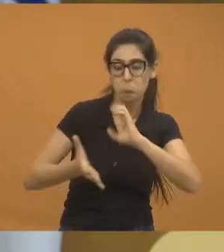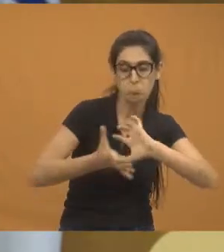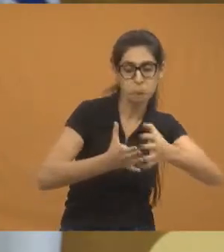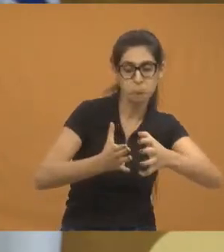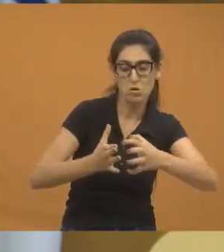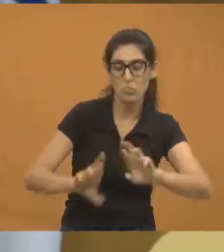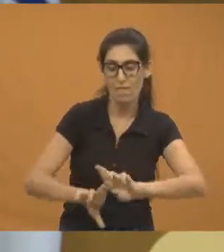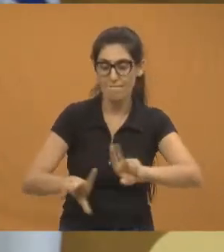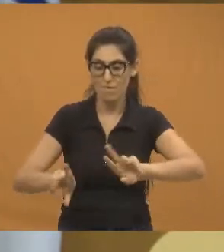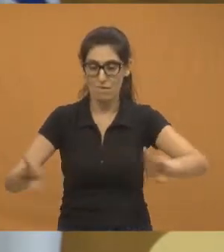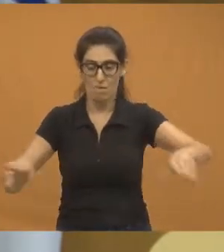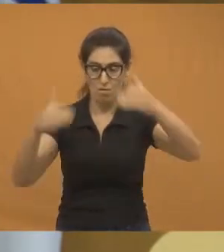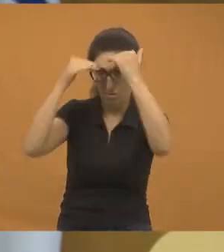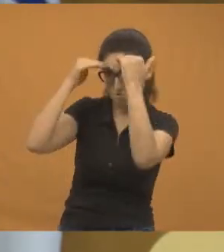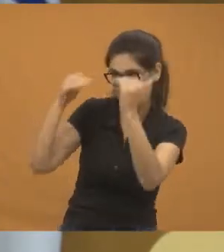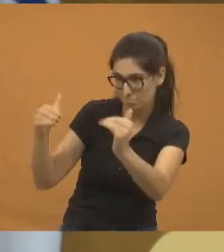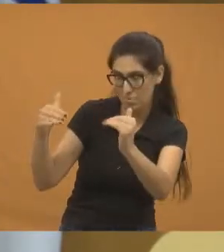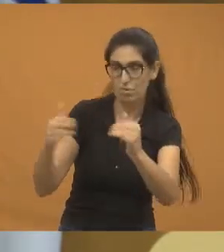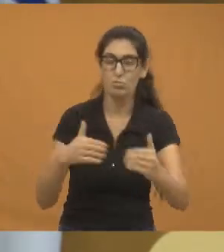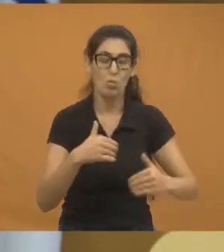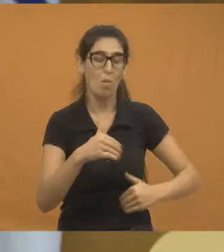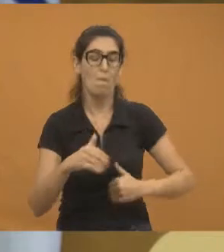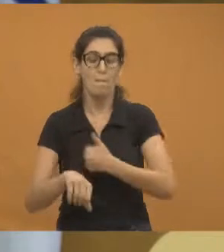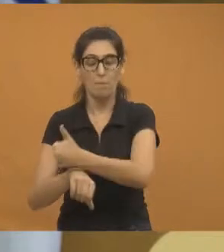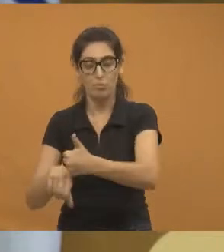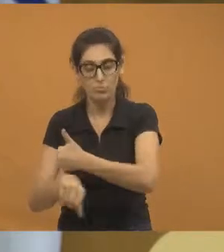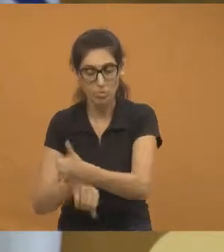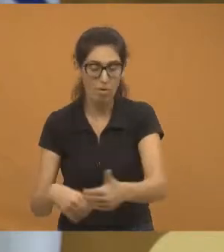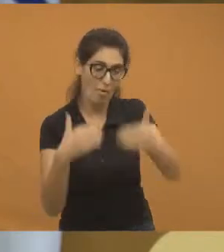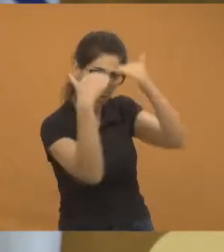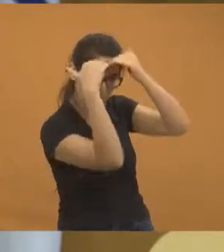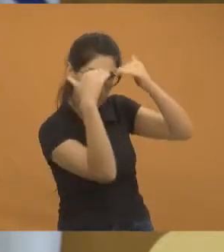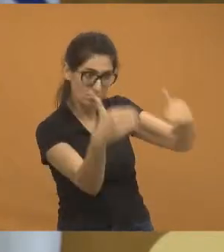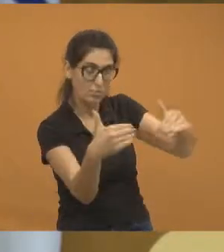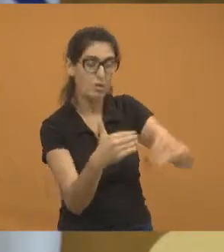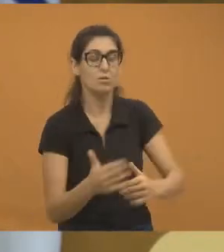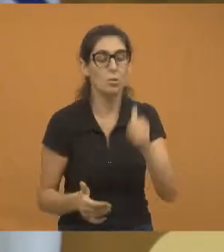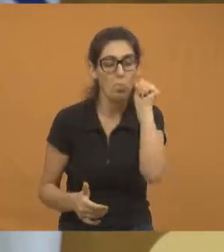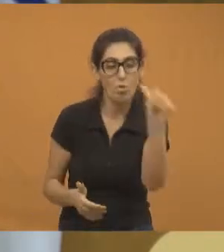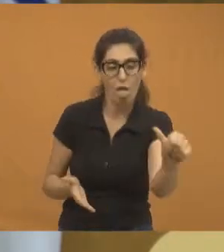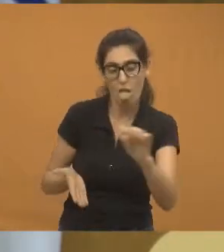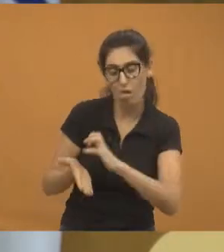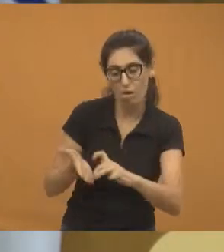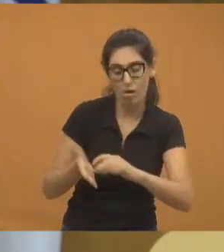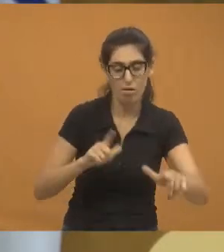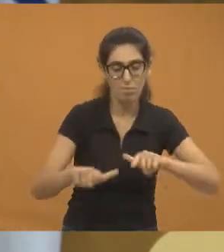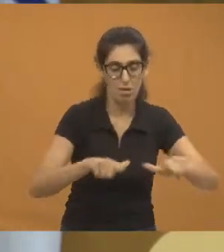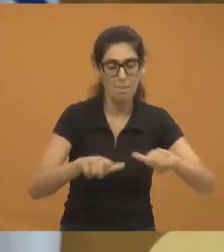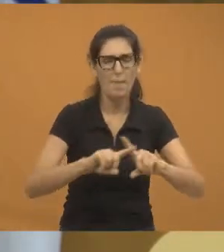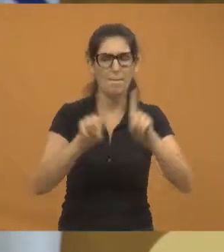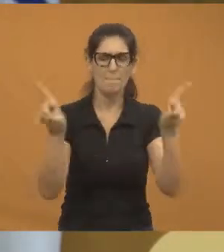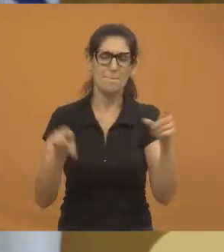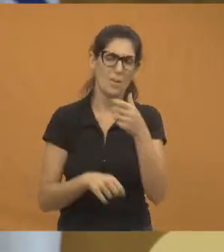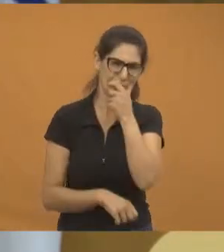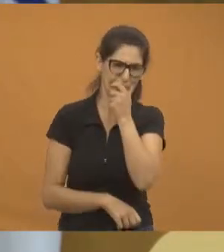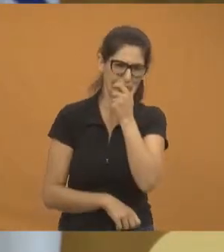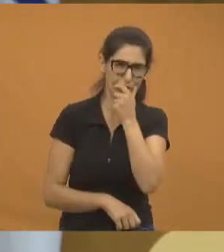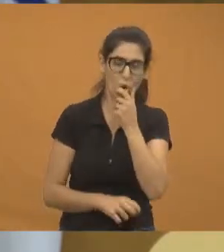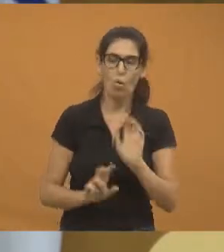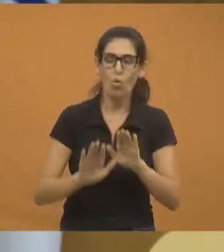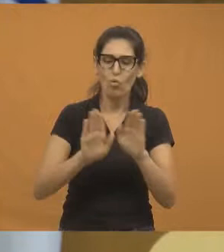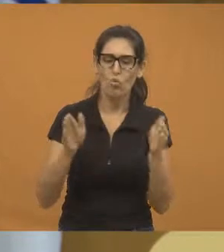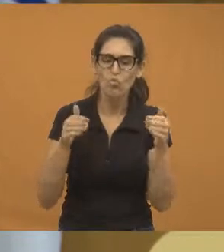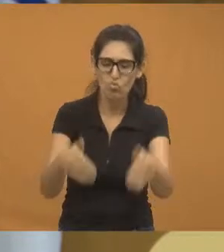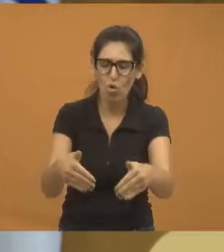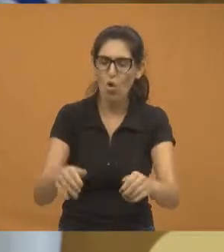os profissionais lá respeito a secretária é o que eu quis dizer especificamente com relação ao uniforme que isso está se tornando